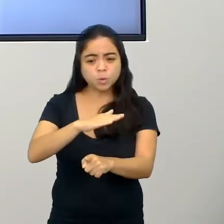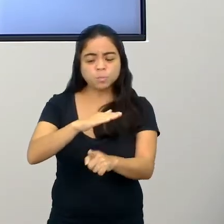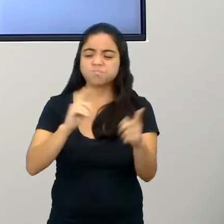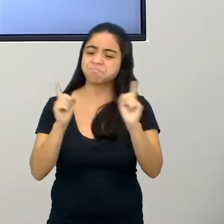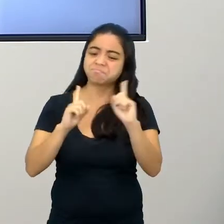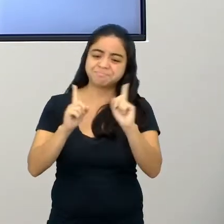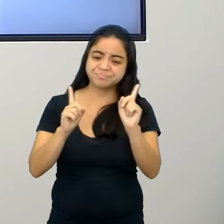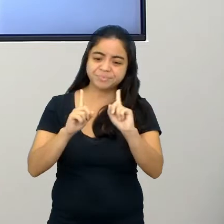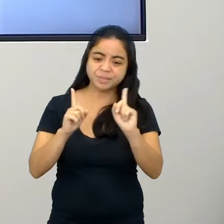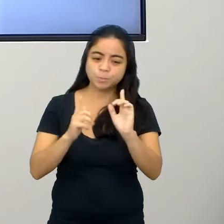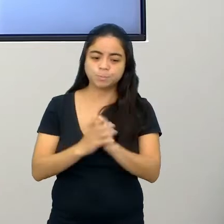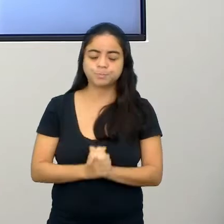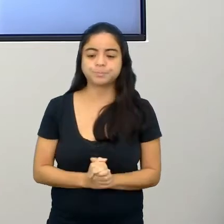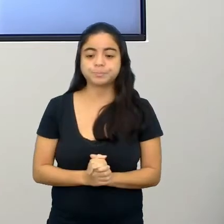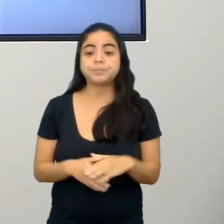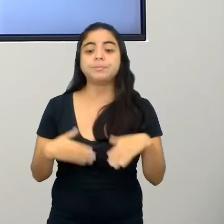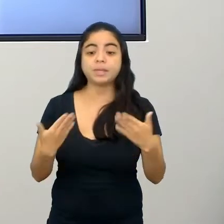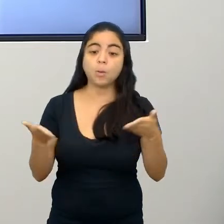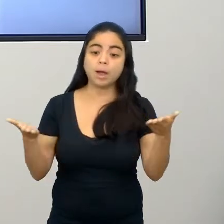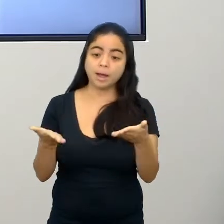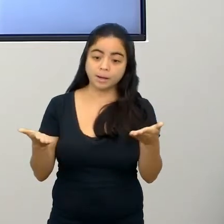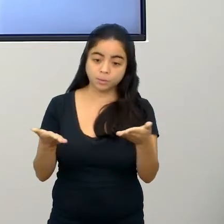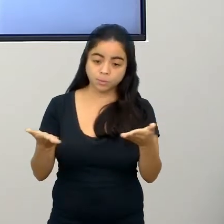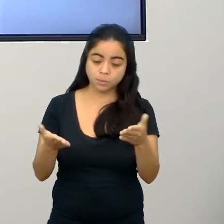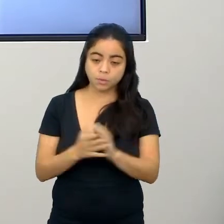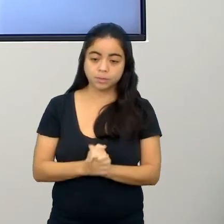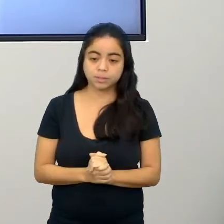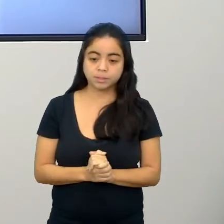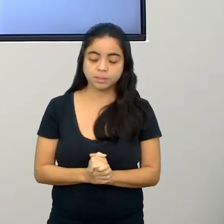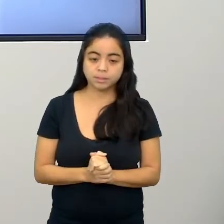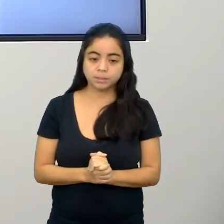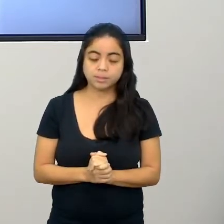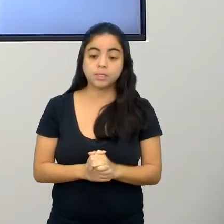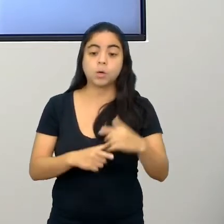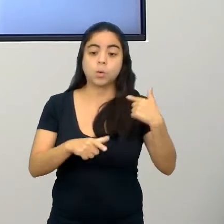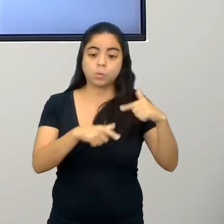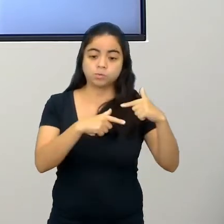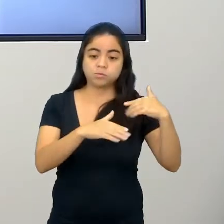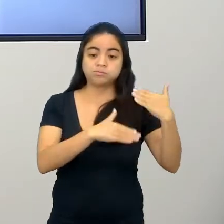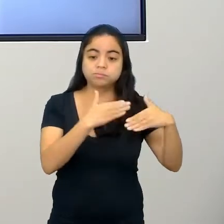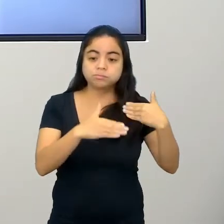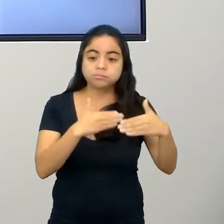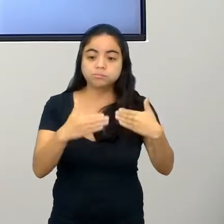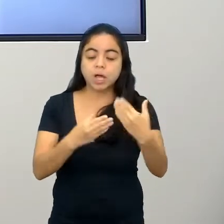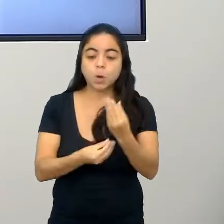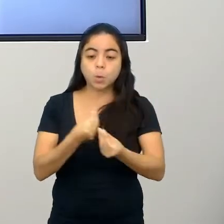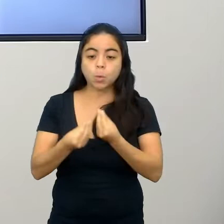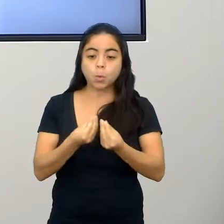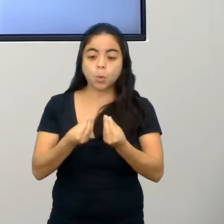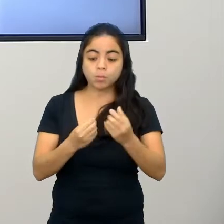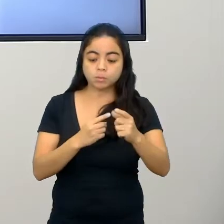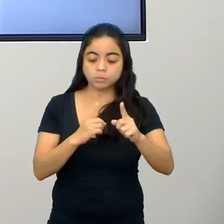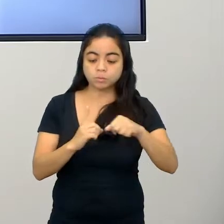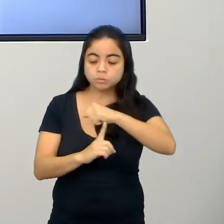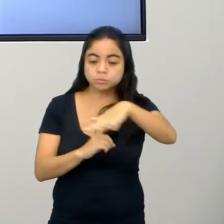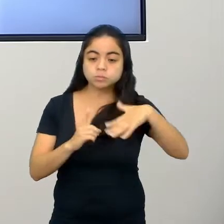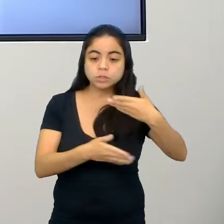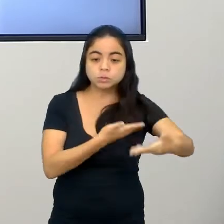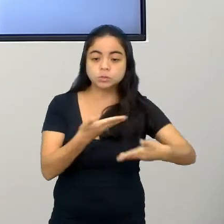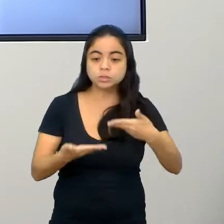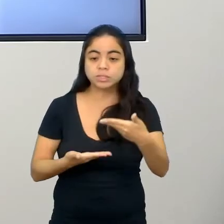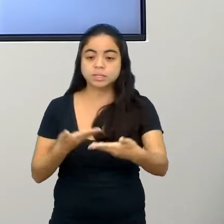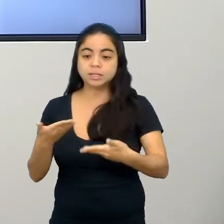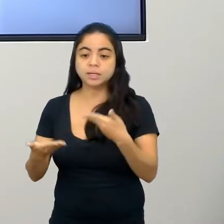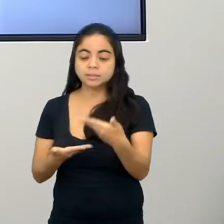assunto identidade. Então, agora, a gente justamente vai trabalhar um pouco melhor de como essa socialização, ela